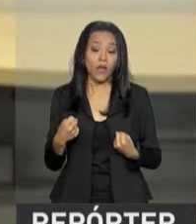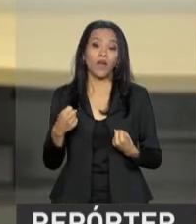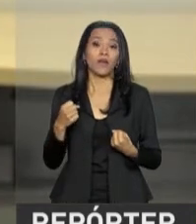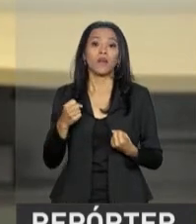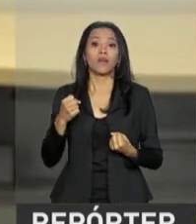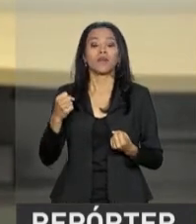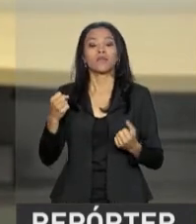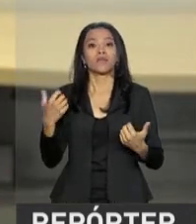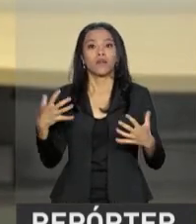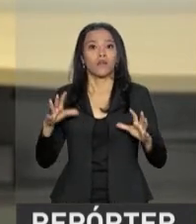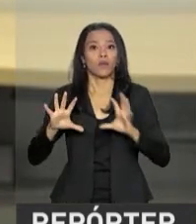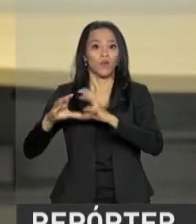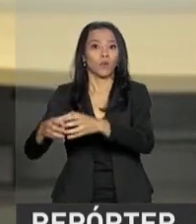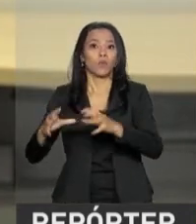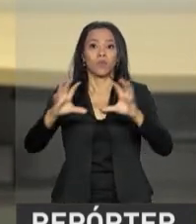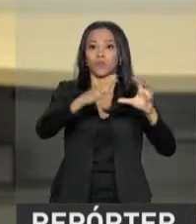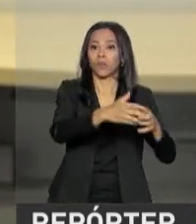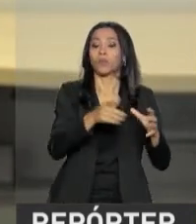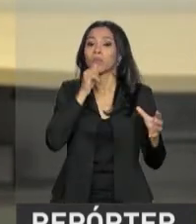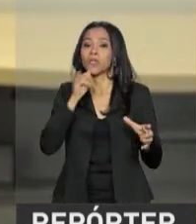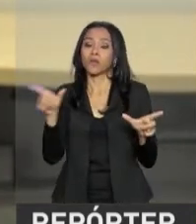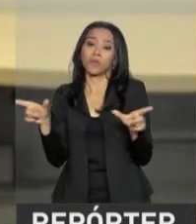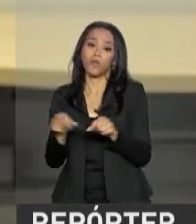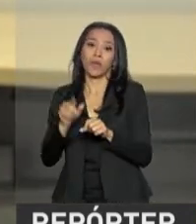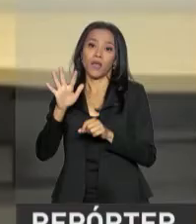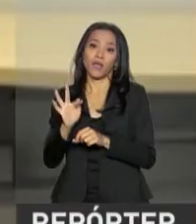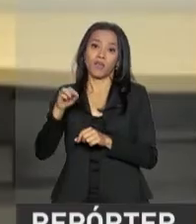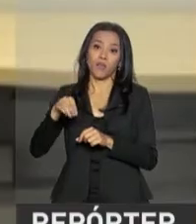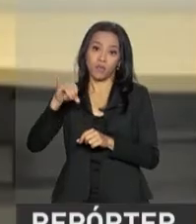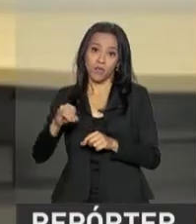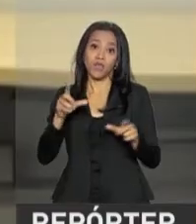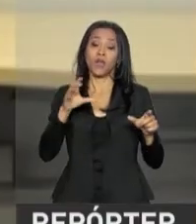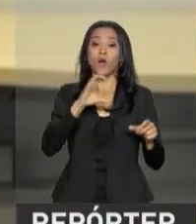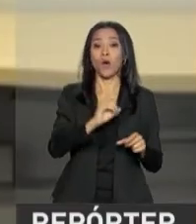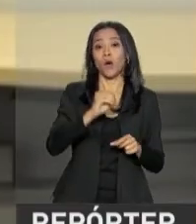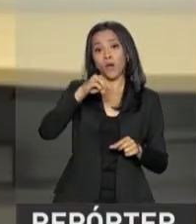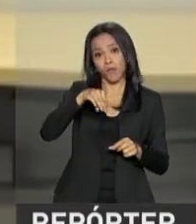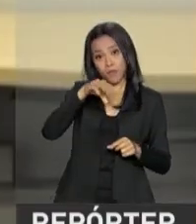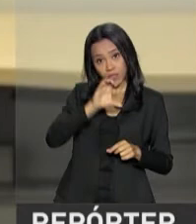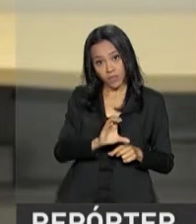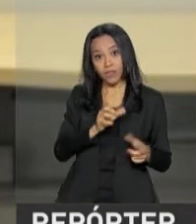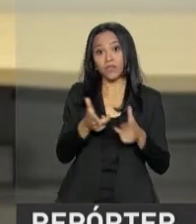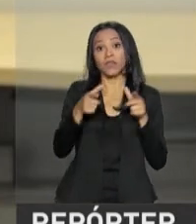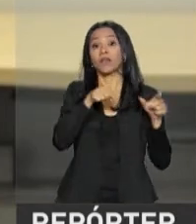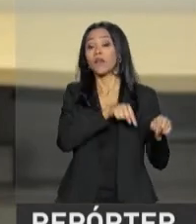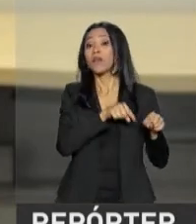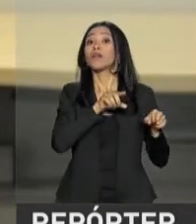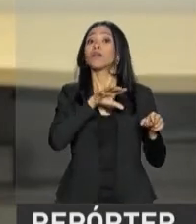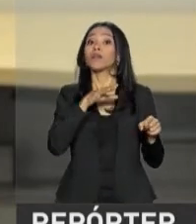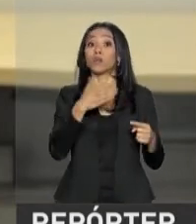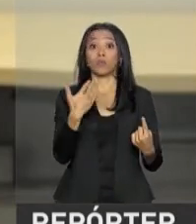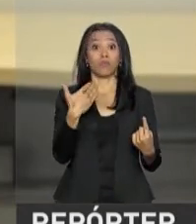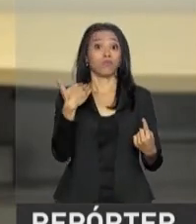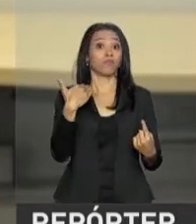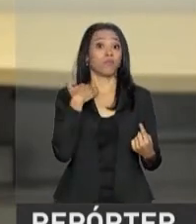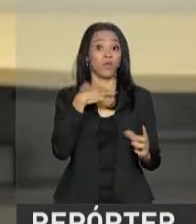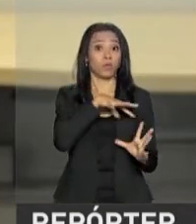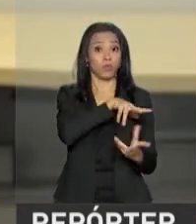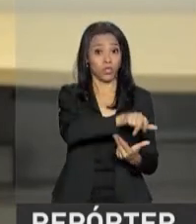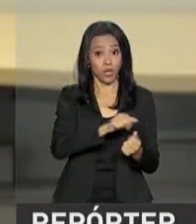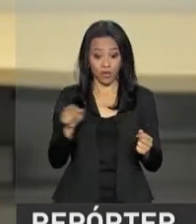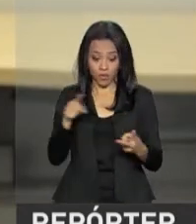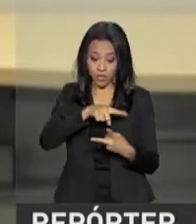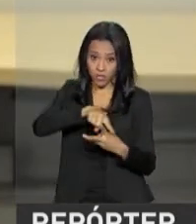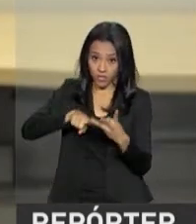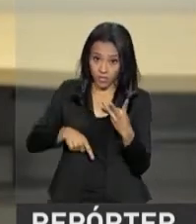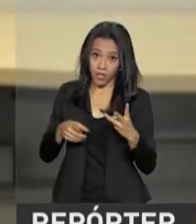instituições multilaterais, como o próprio FMI, Banco Mundial e OMC. A economia mundial está num momento favorável de crescimento, então o fundo